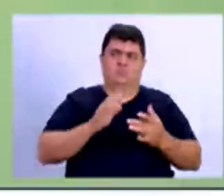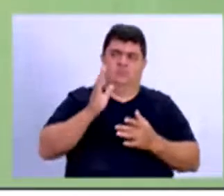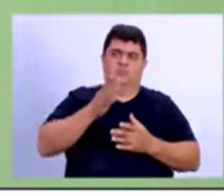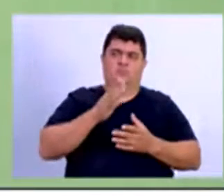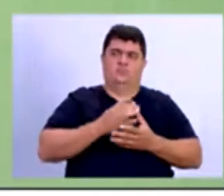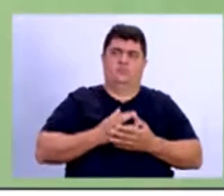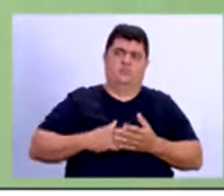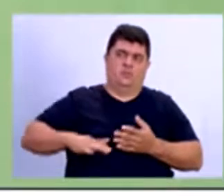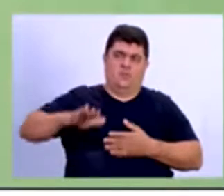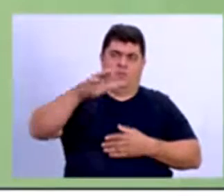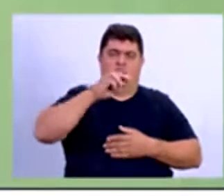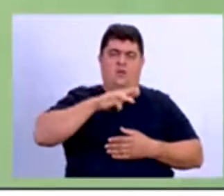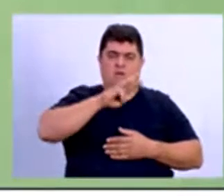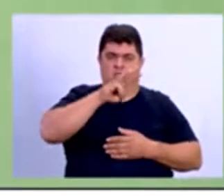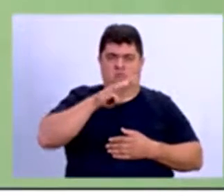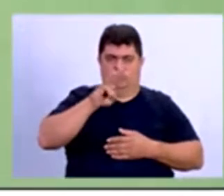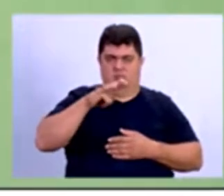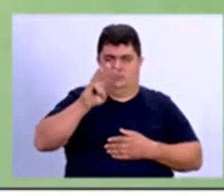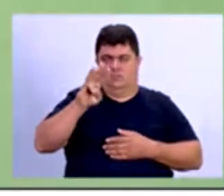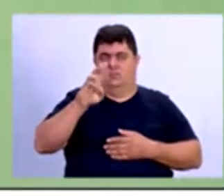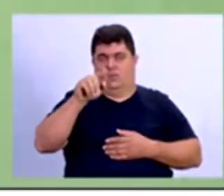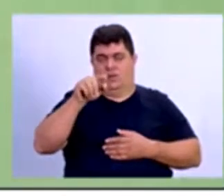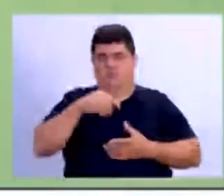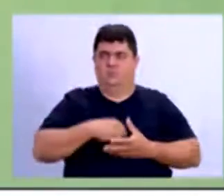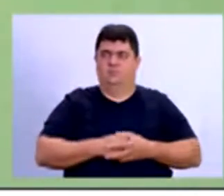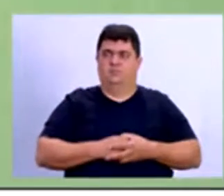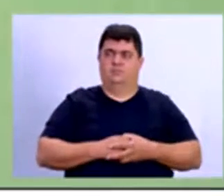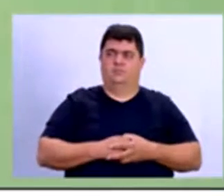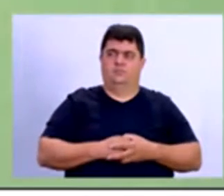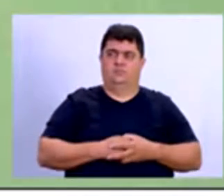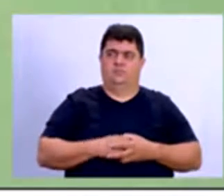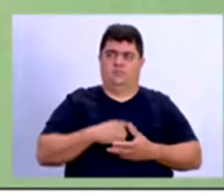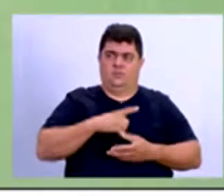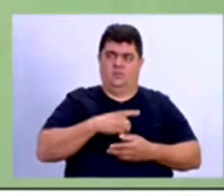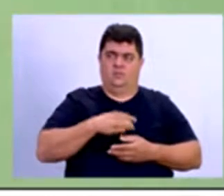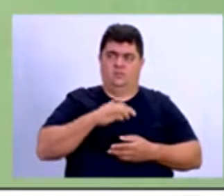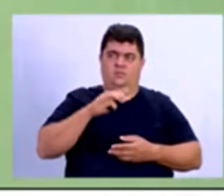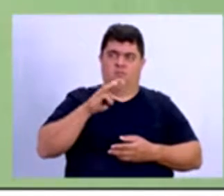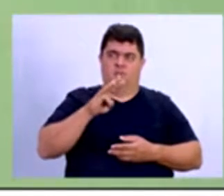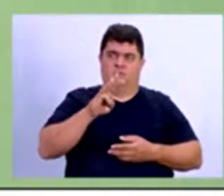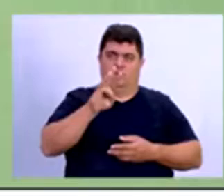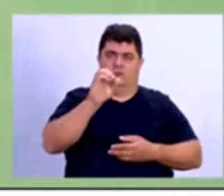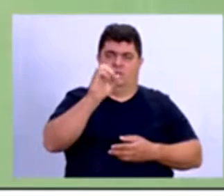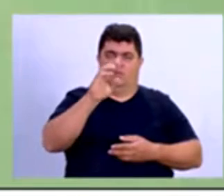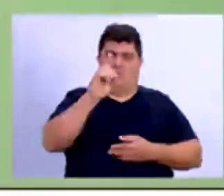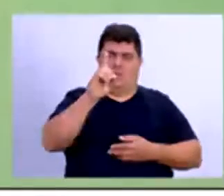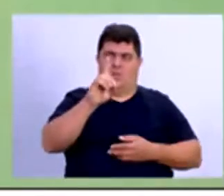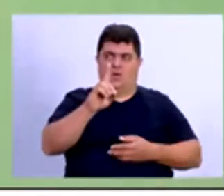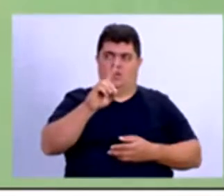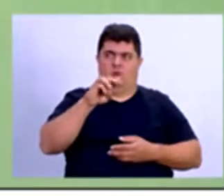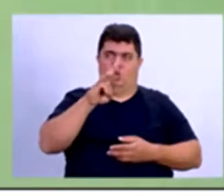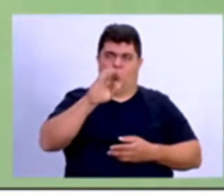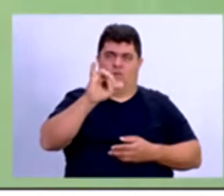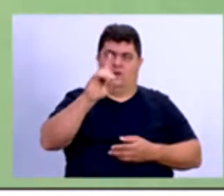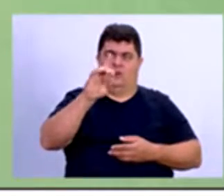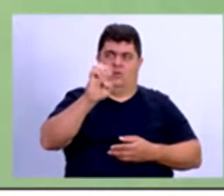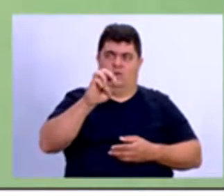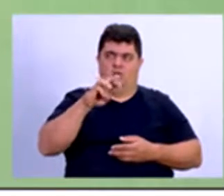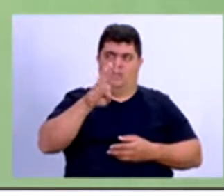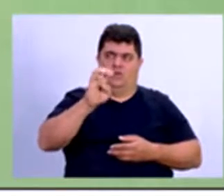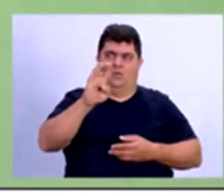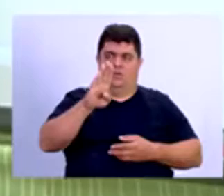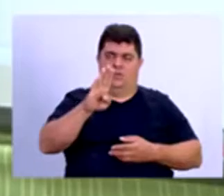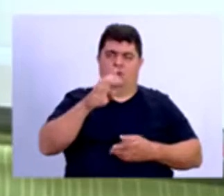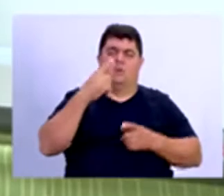o famoso www ele tem uma tradição é ele tem uma tradução e tem um significado